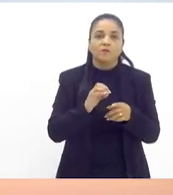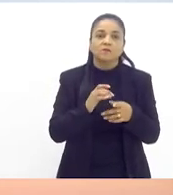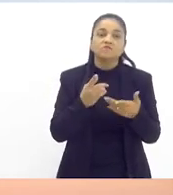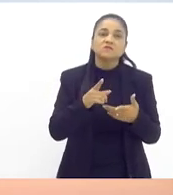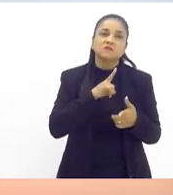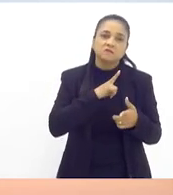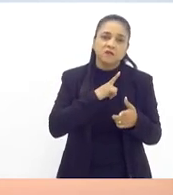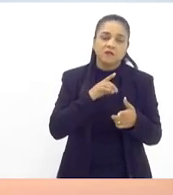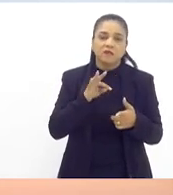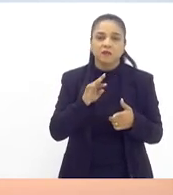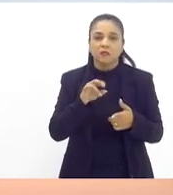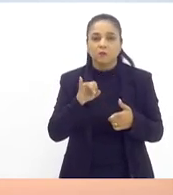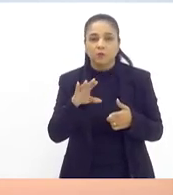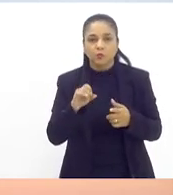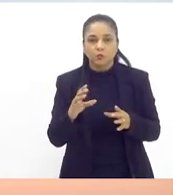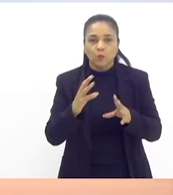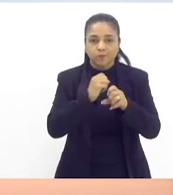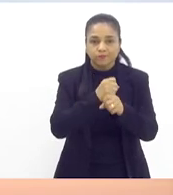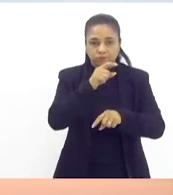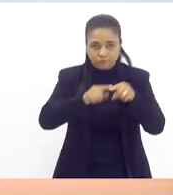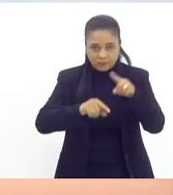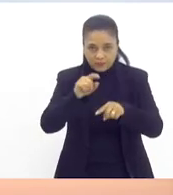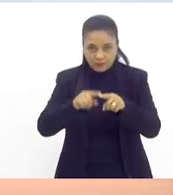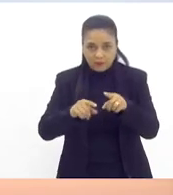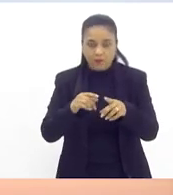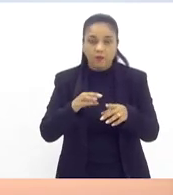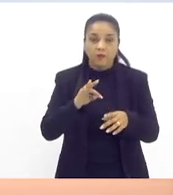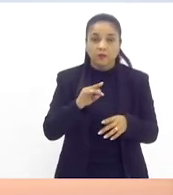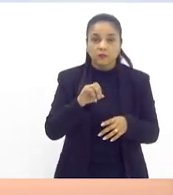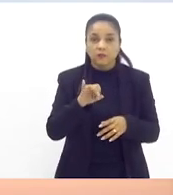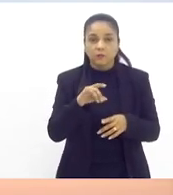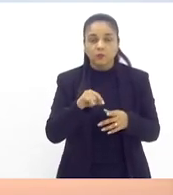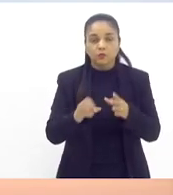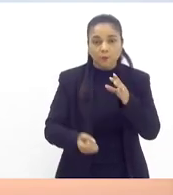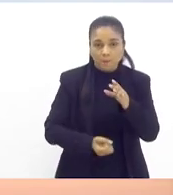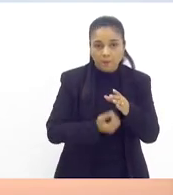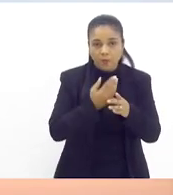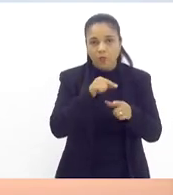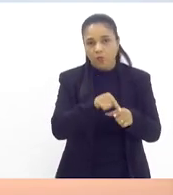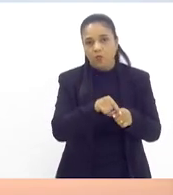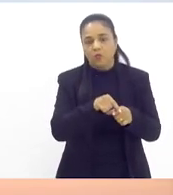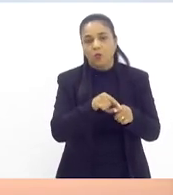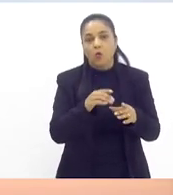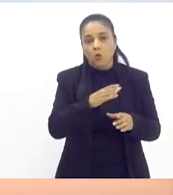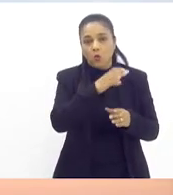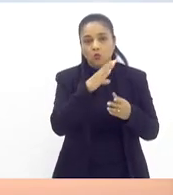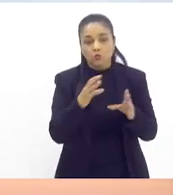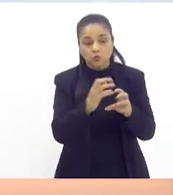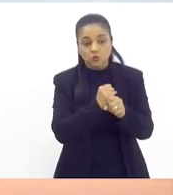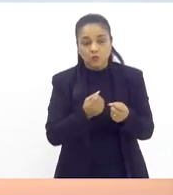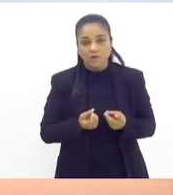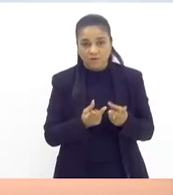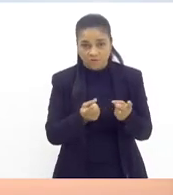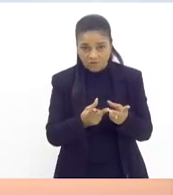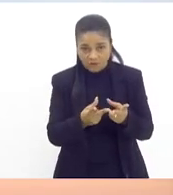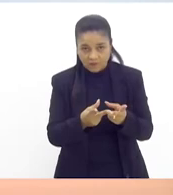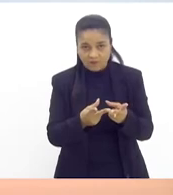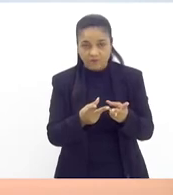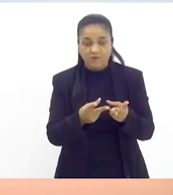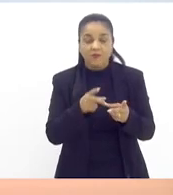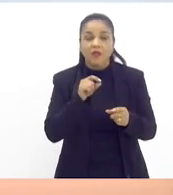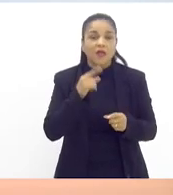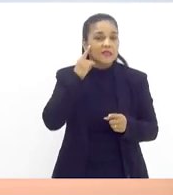quando você tributa na origem, você está tributando a produção. Quando você tributa no destino, você está tributando o consumo. E a ideia é